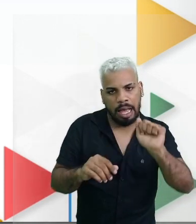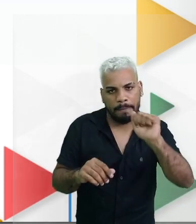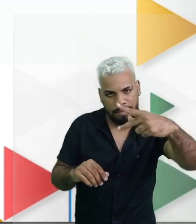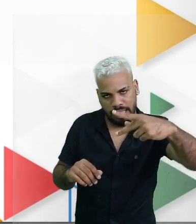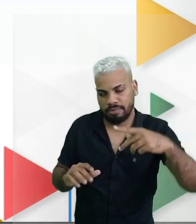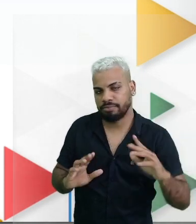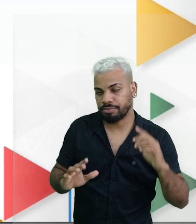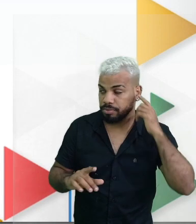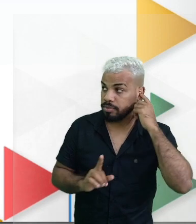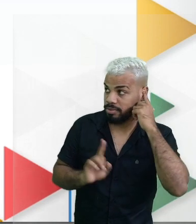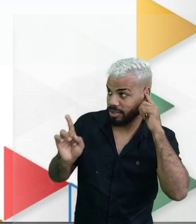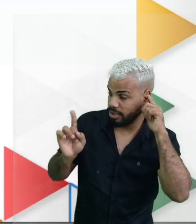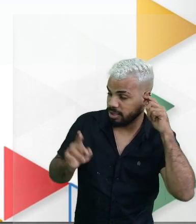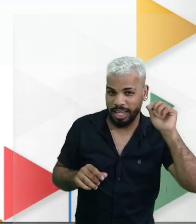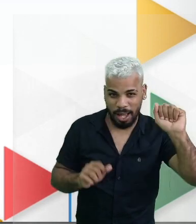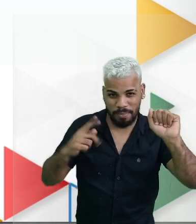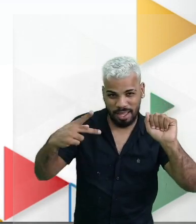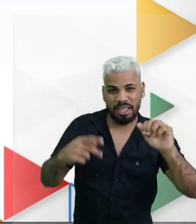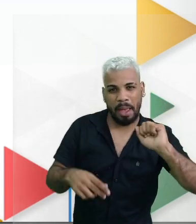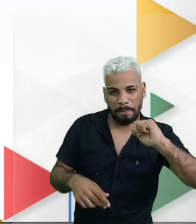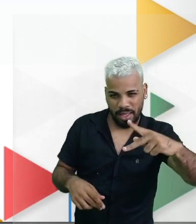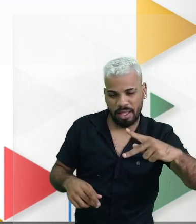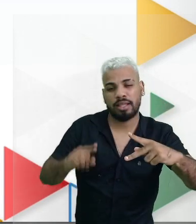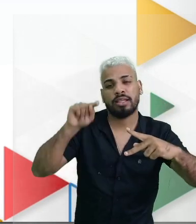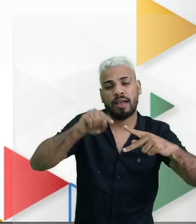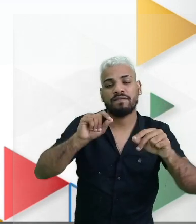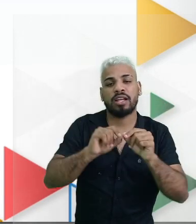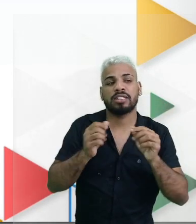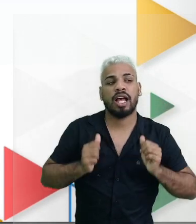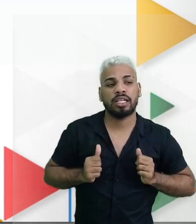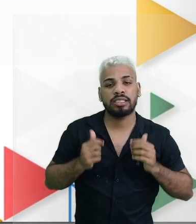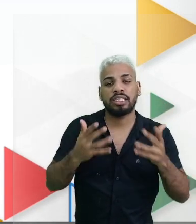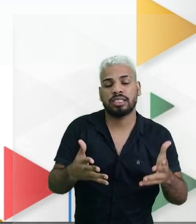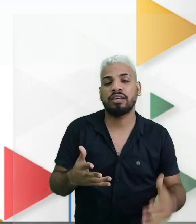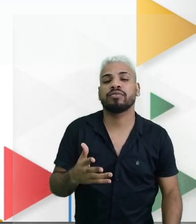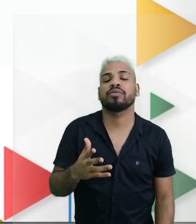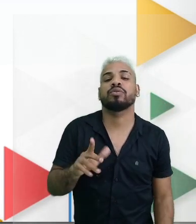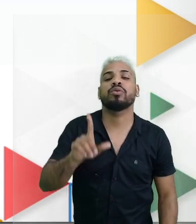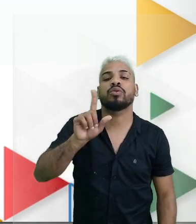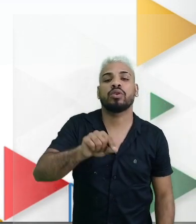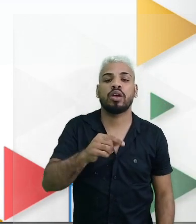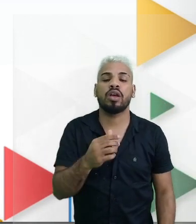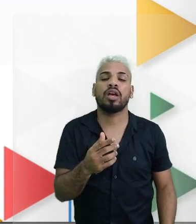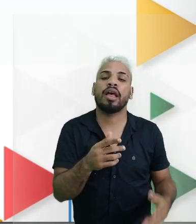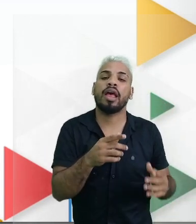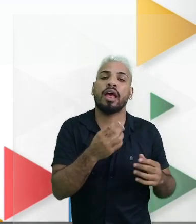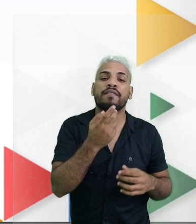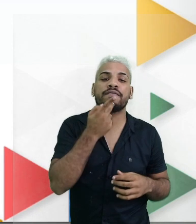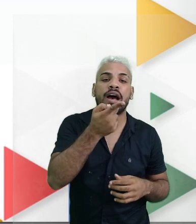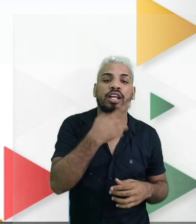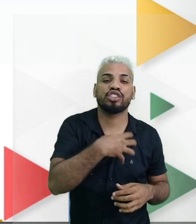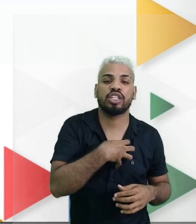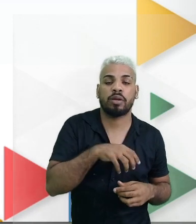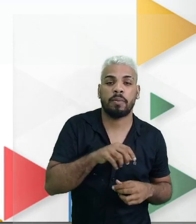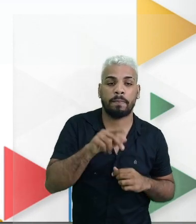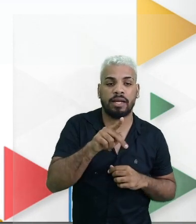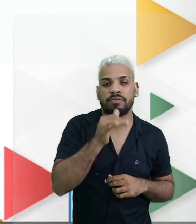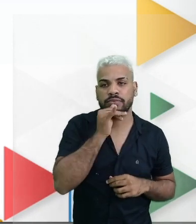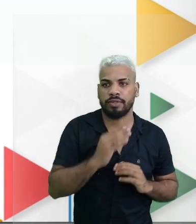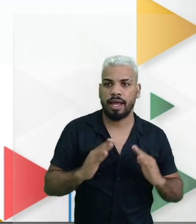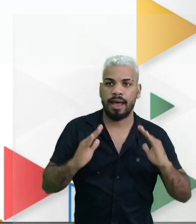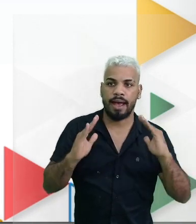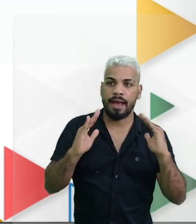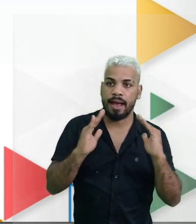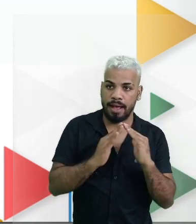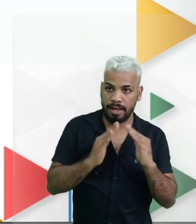da passiva é o termo que desempenha a ação na voz passiva. Quando eu digo assim, a